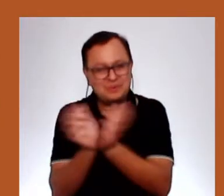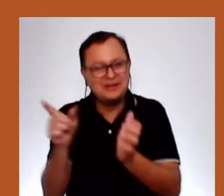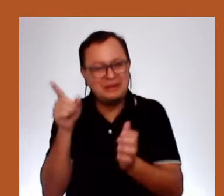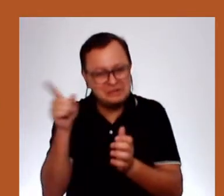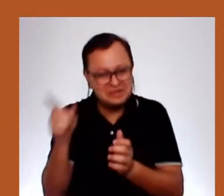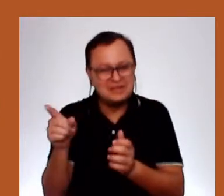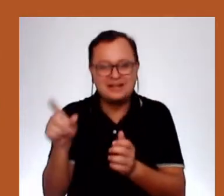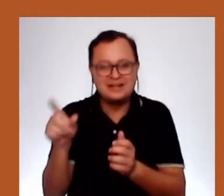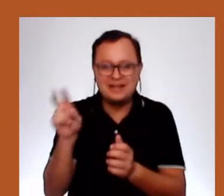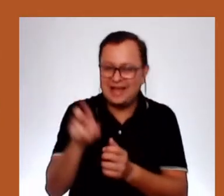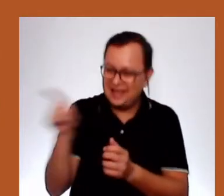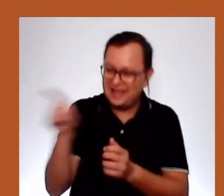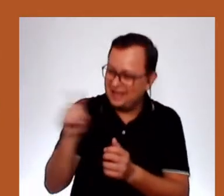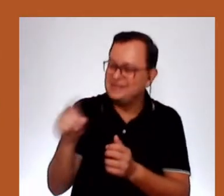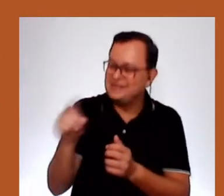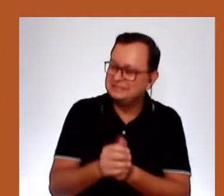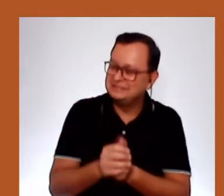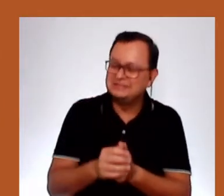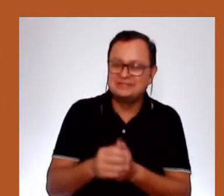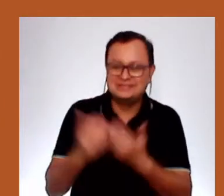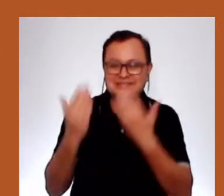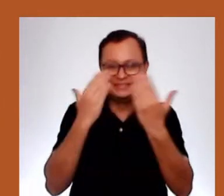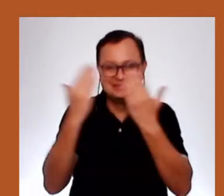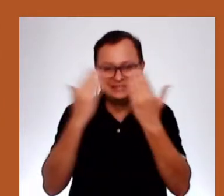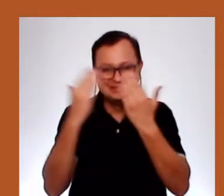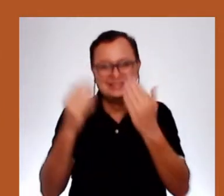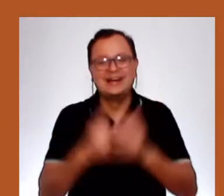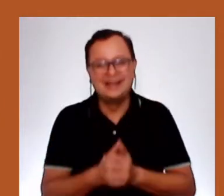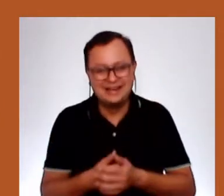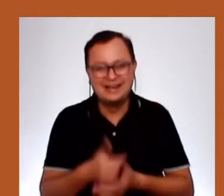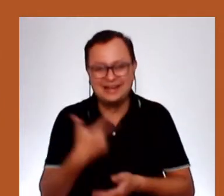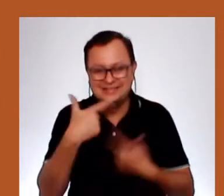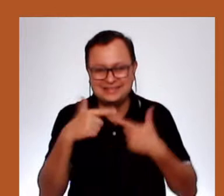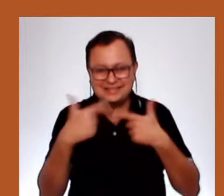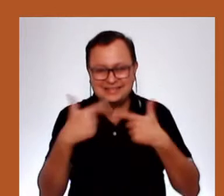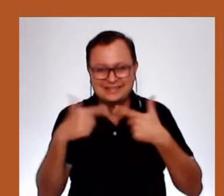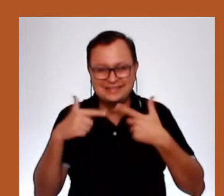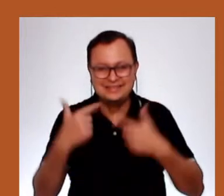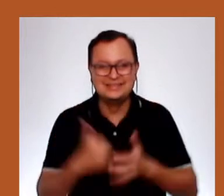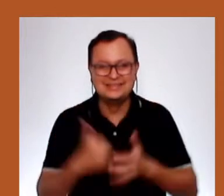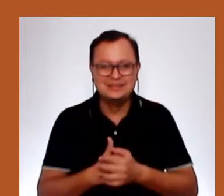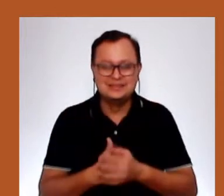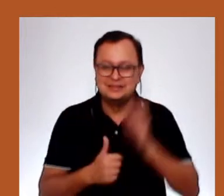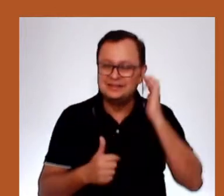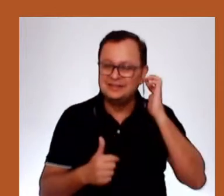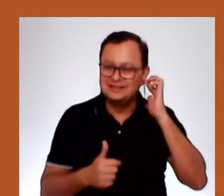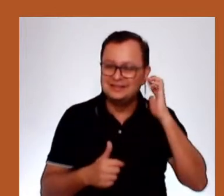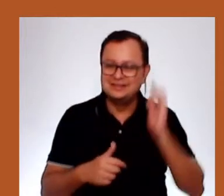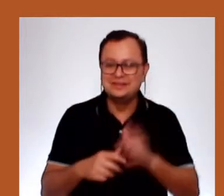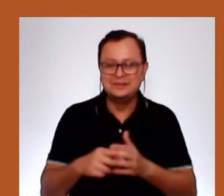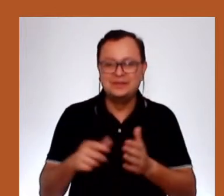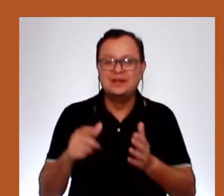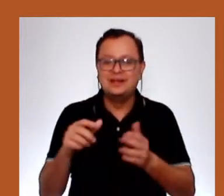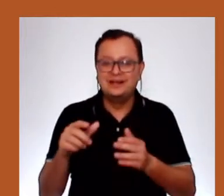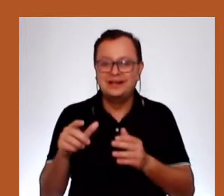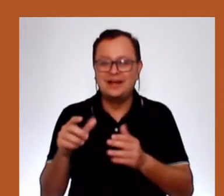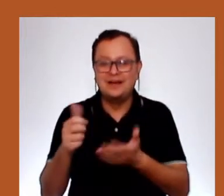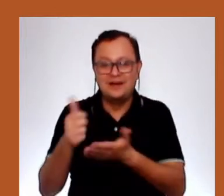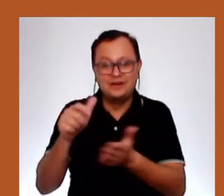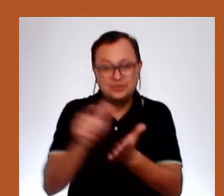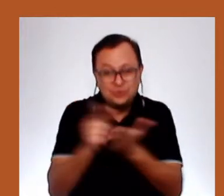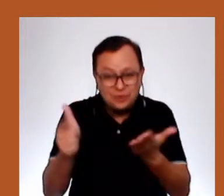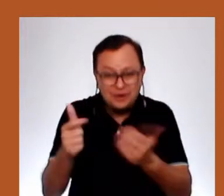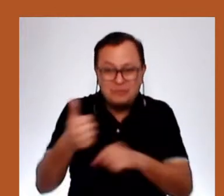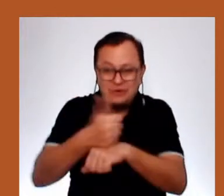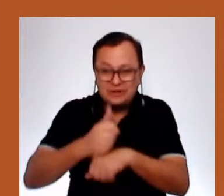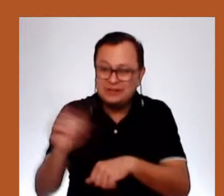Multidisciplinar. Transdisciplinar. Pronto, aqui, ó. Equipe transdisciplinar. É, tem uma coisa